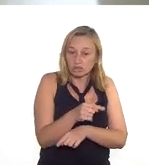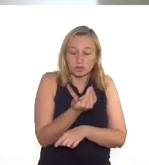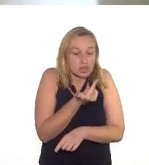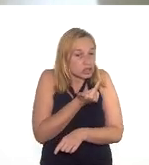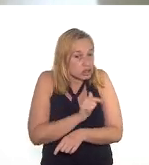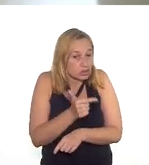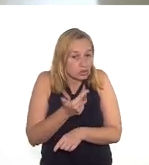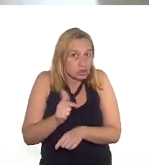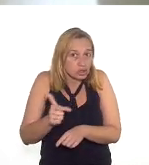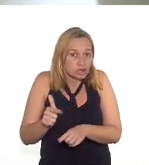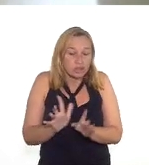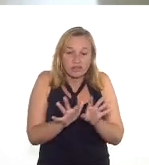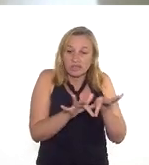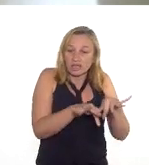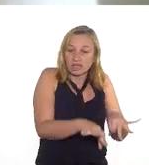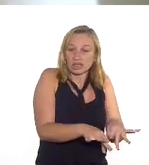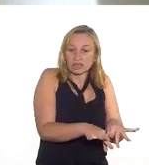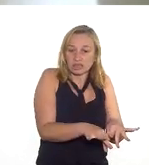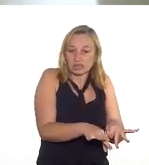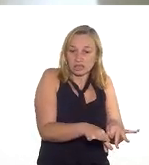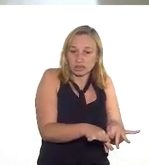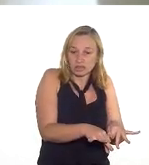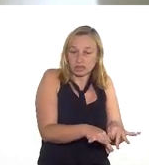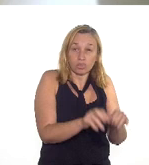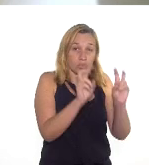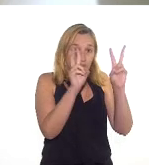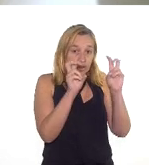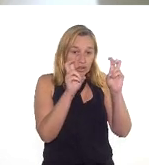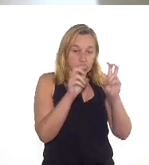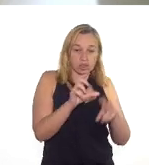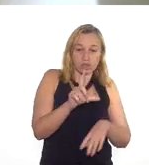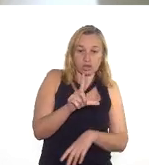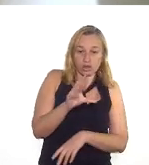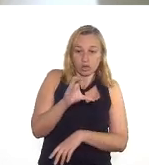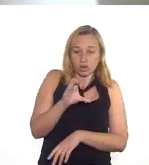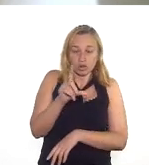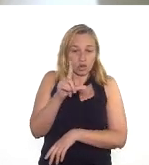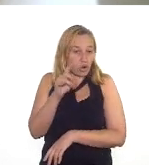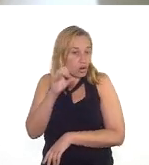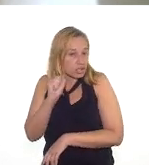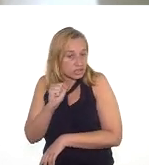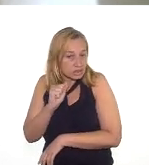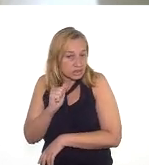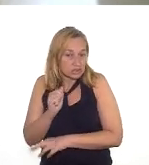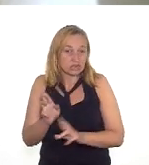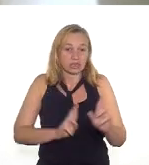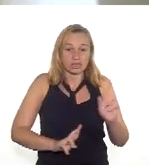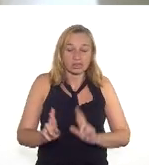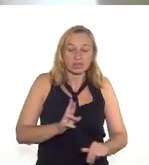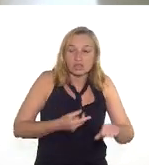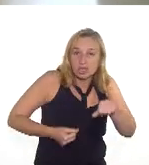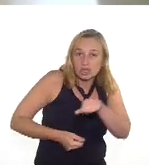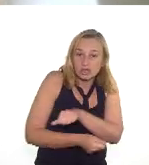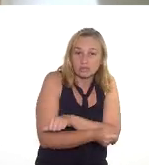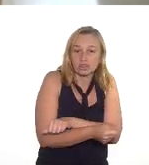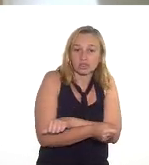tinha fechado o caso das glosas relativas aos